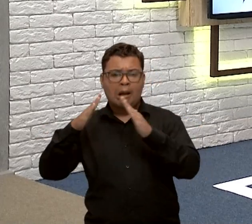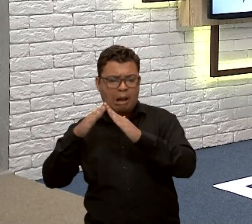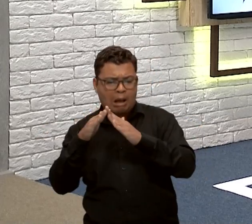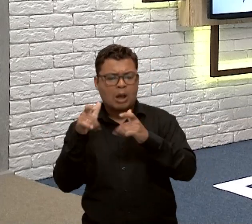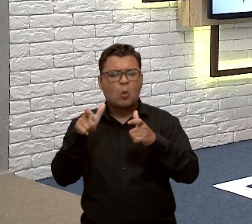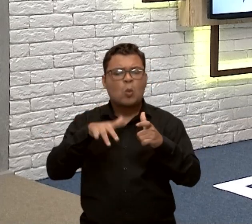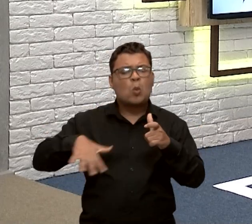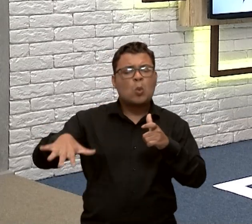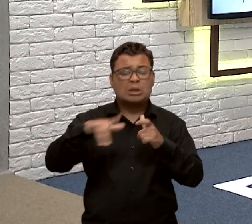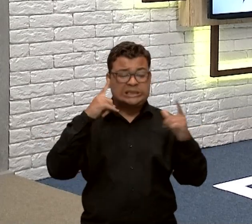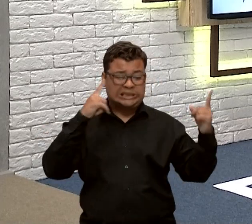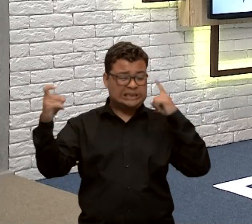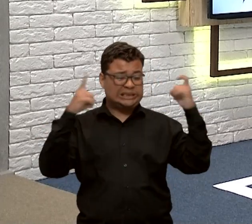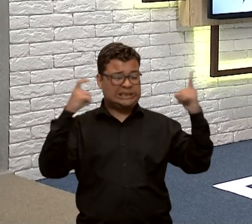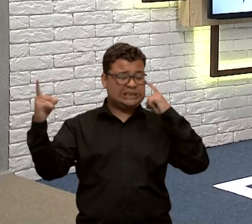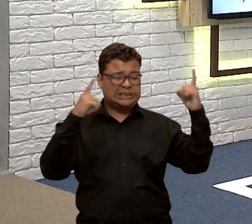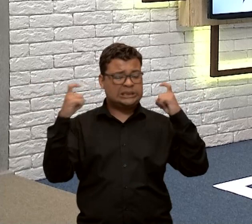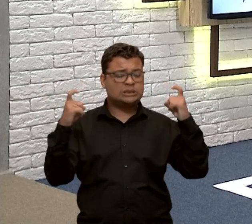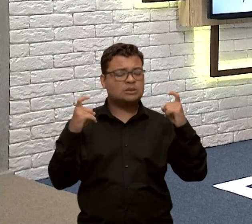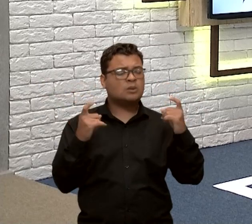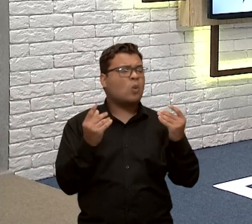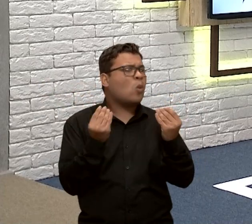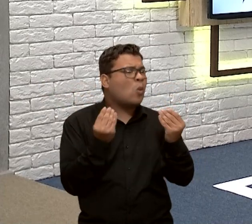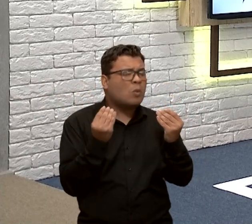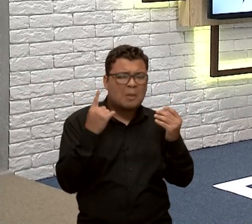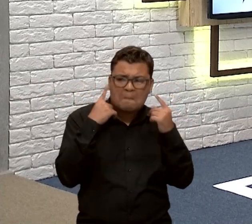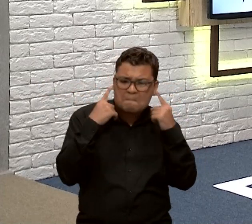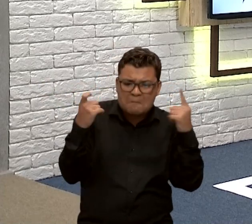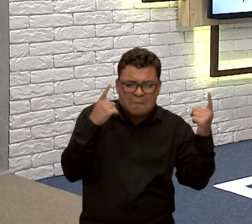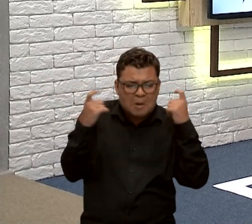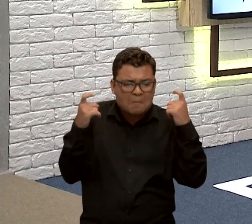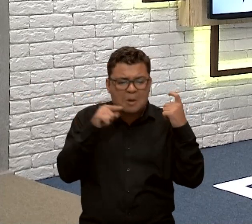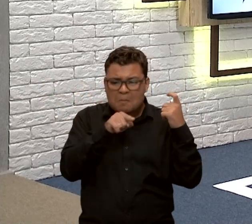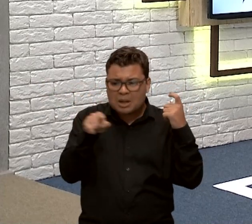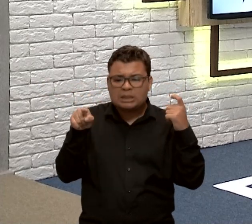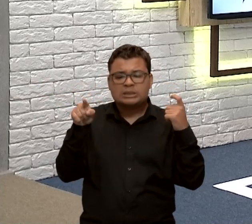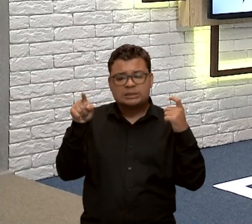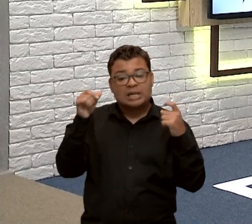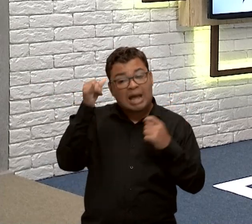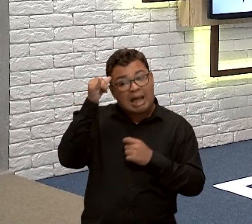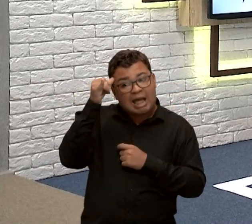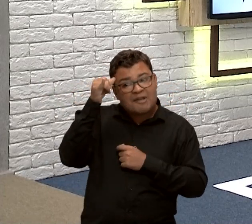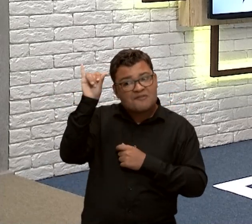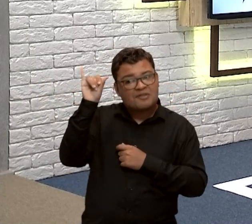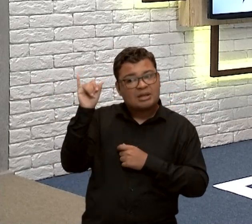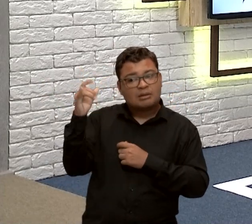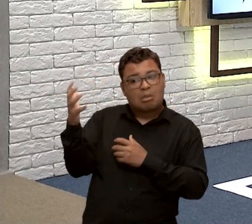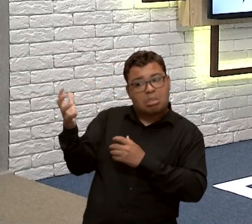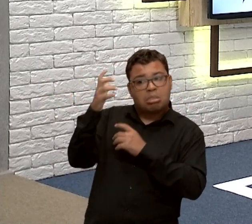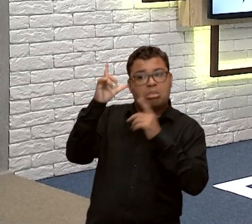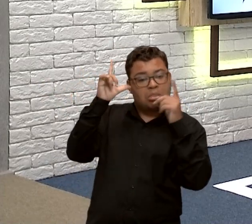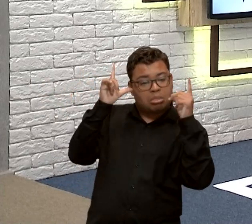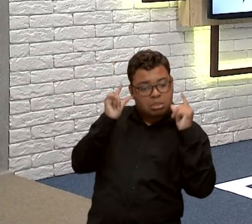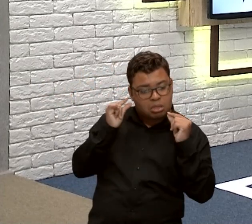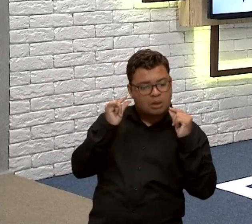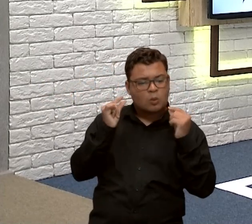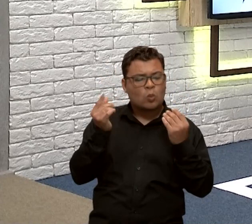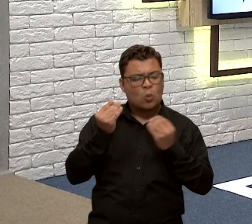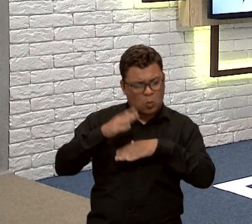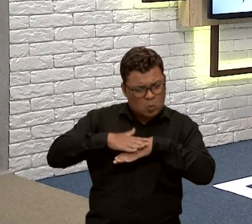barulhentas, como evitar também, né, que esse barulho possa cumulativamente gerar o